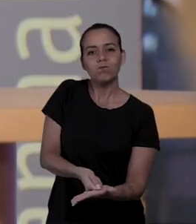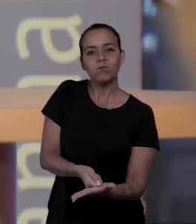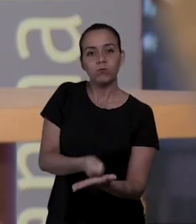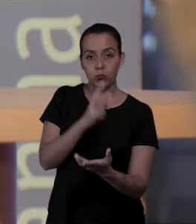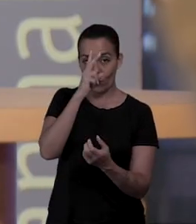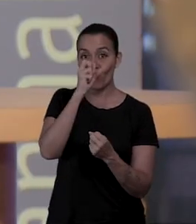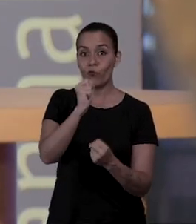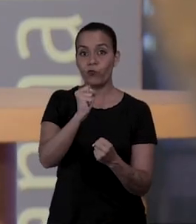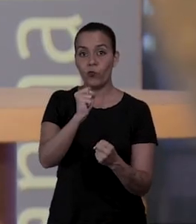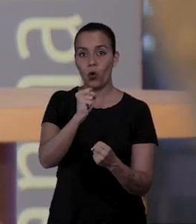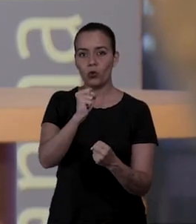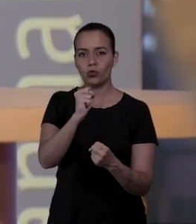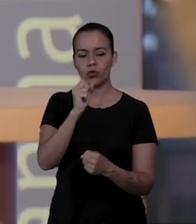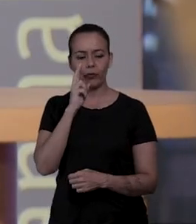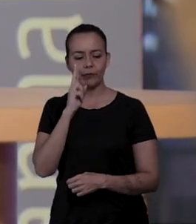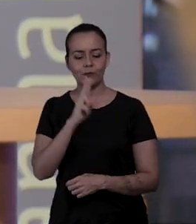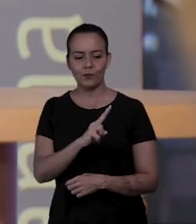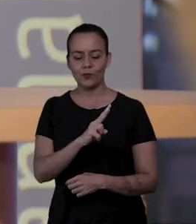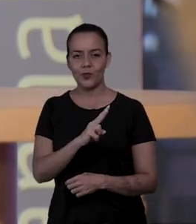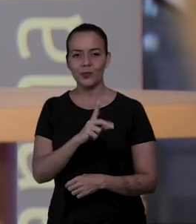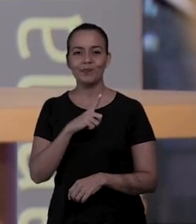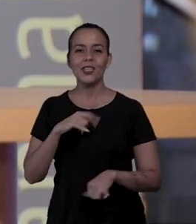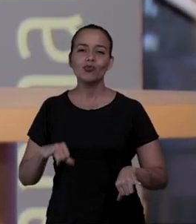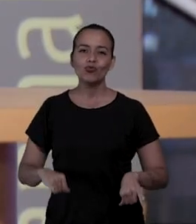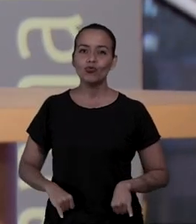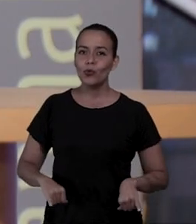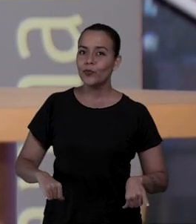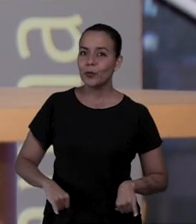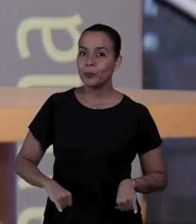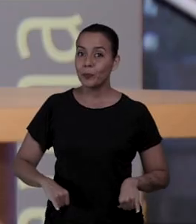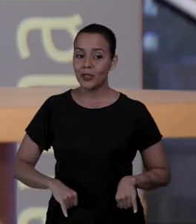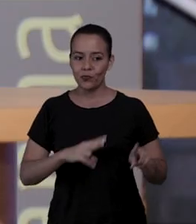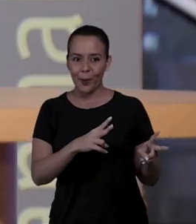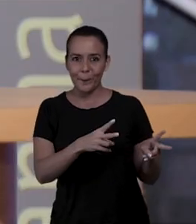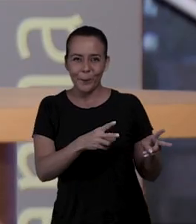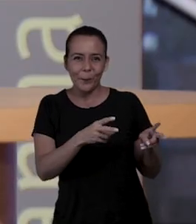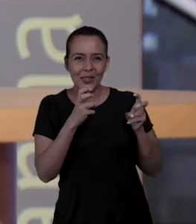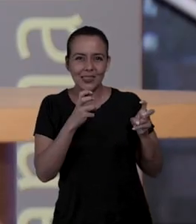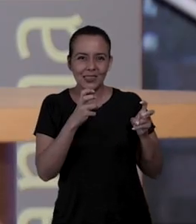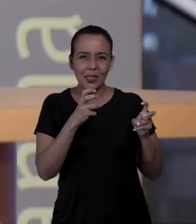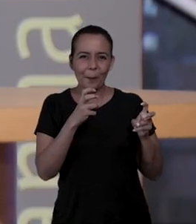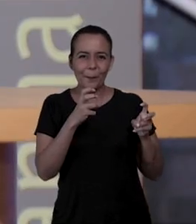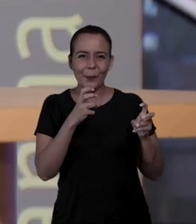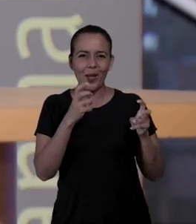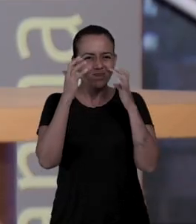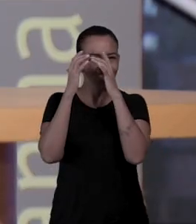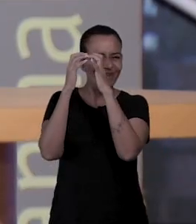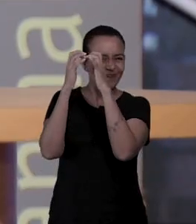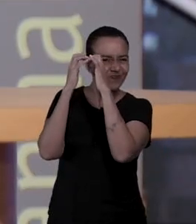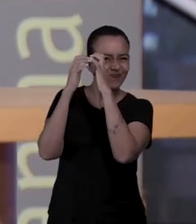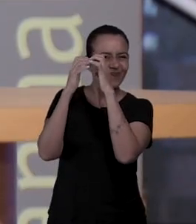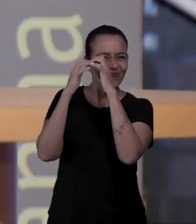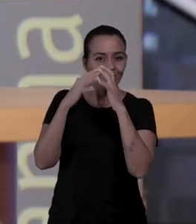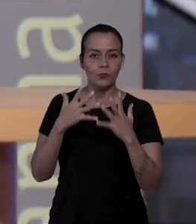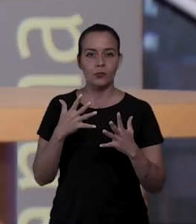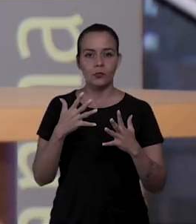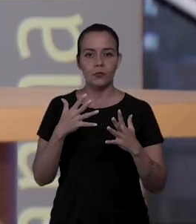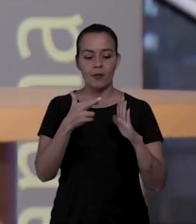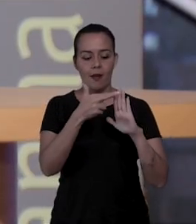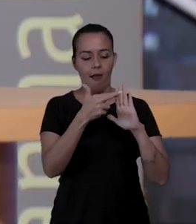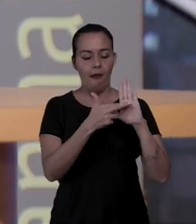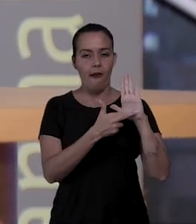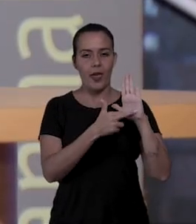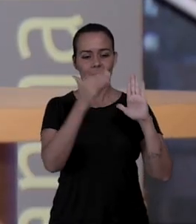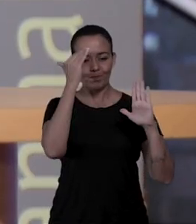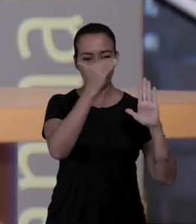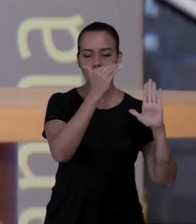ligado às instituições extremamente fortes e rígidas, né? Diante dessas instituições,